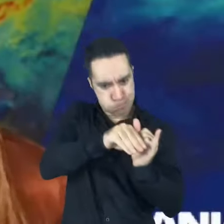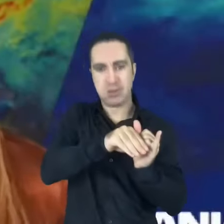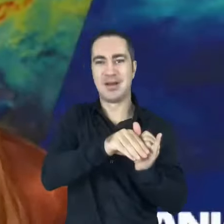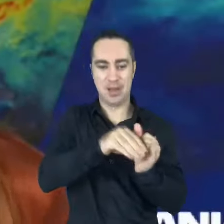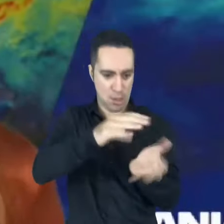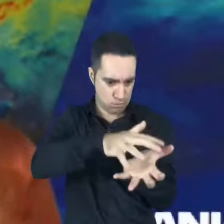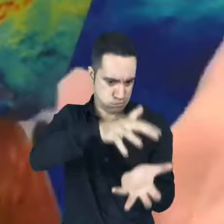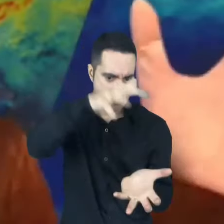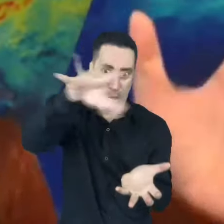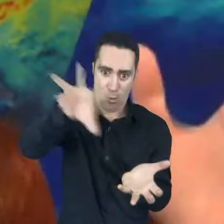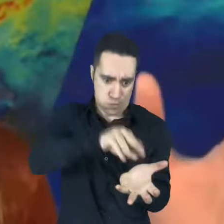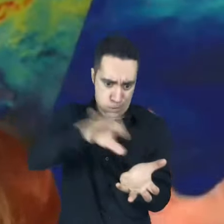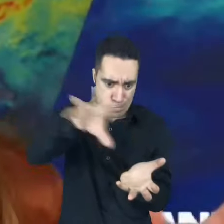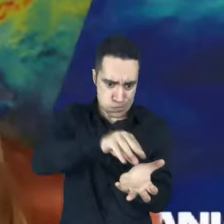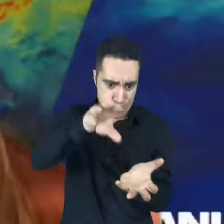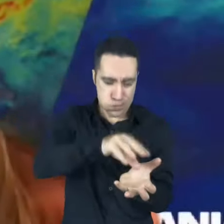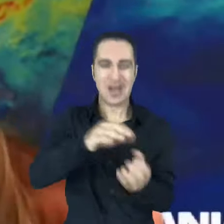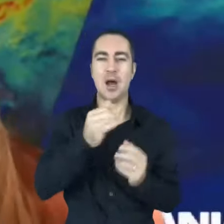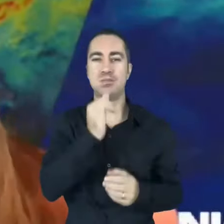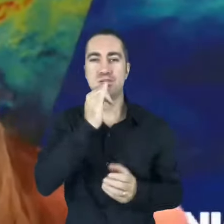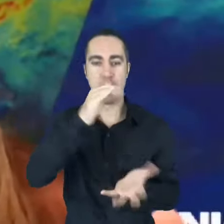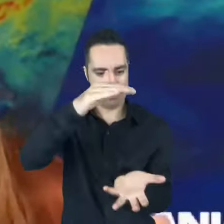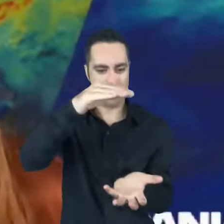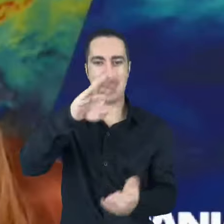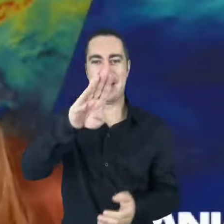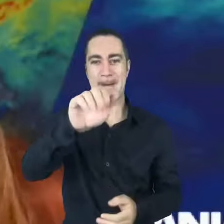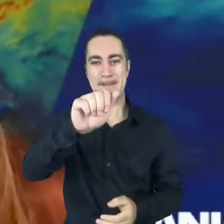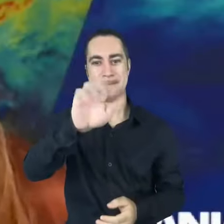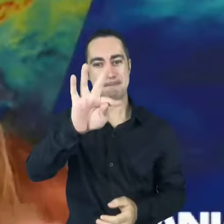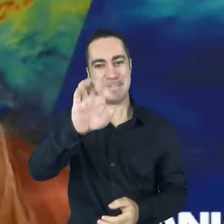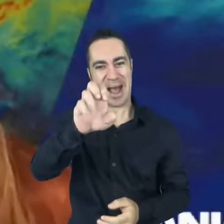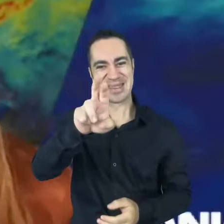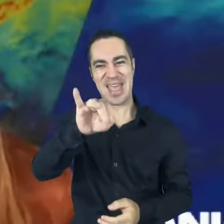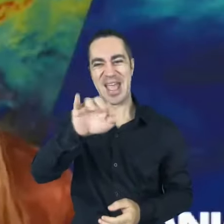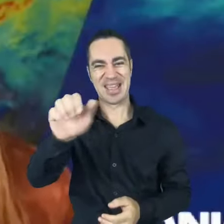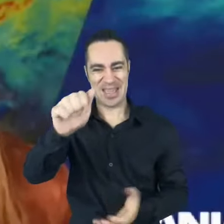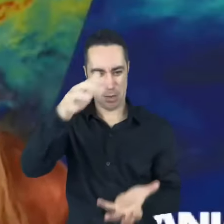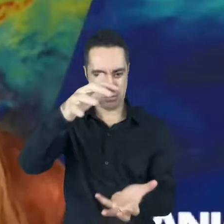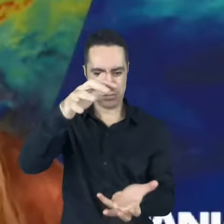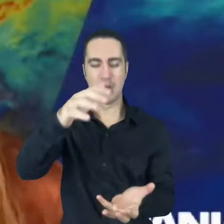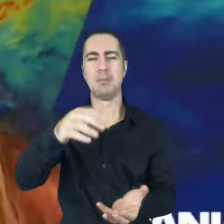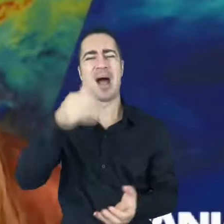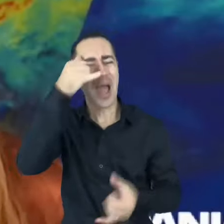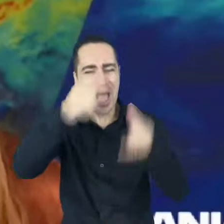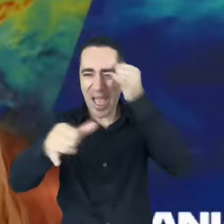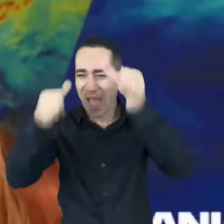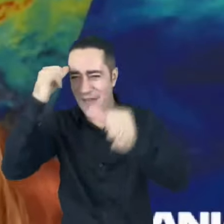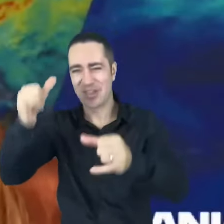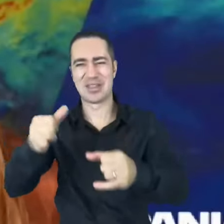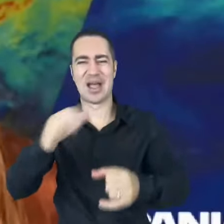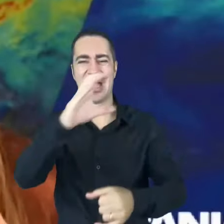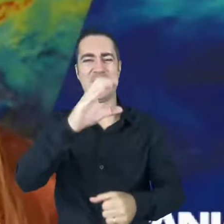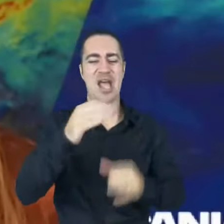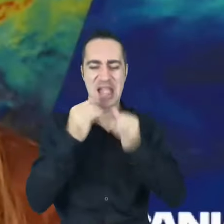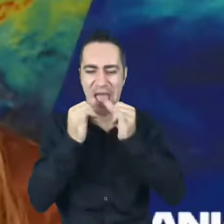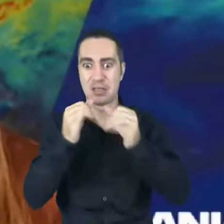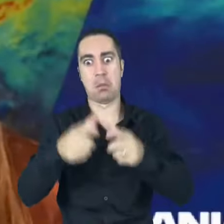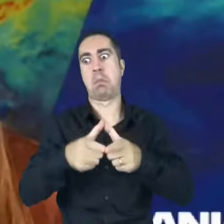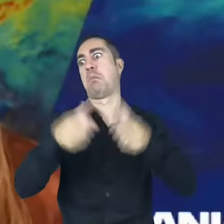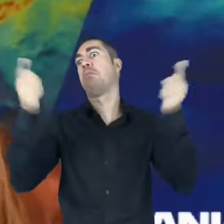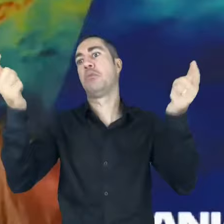de bateria, que você não tem esse crescimento exponencial de veículos elétricos, todos conectados